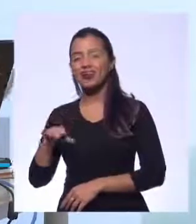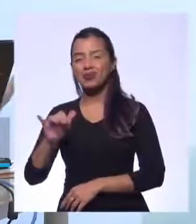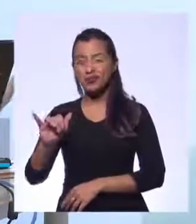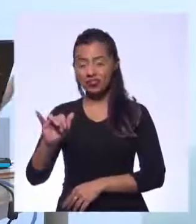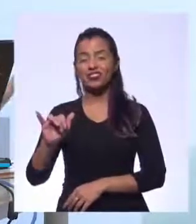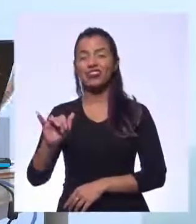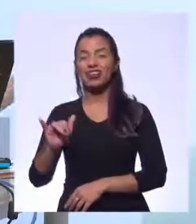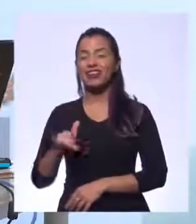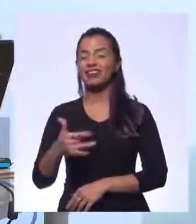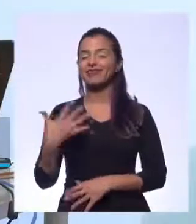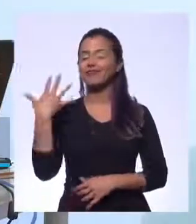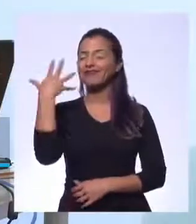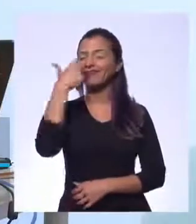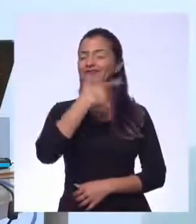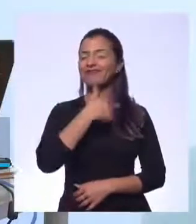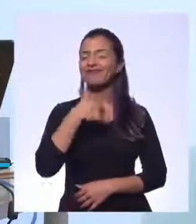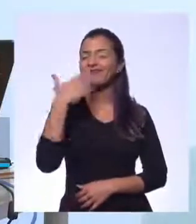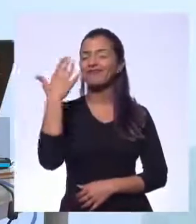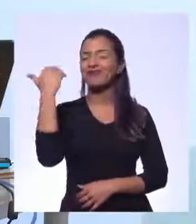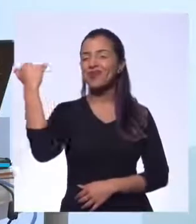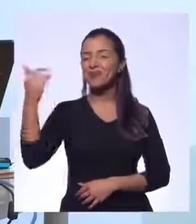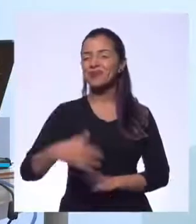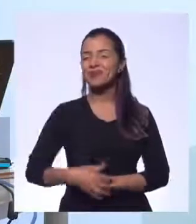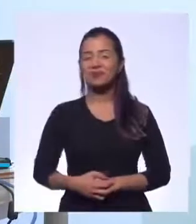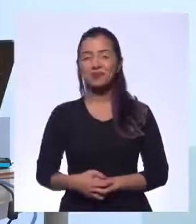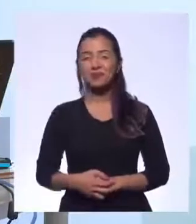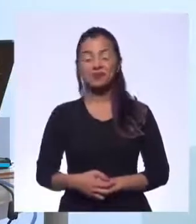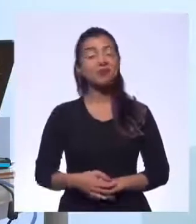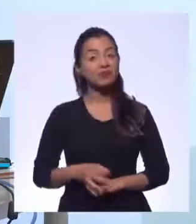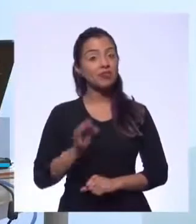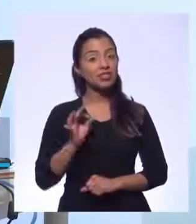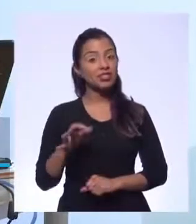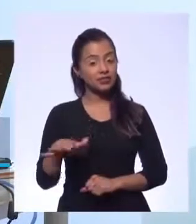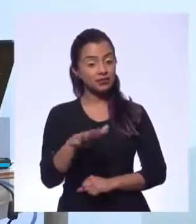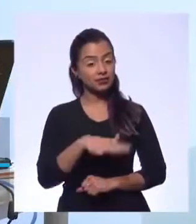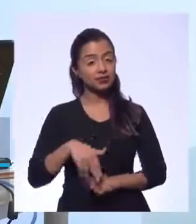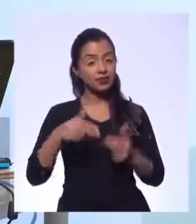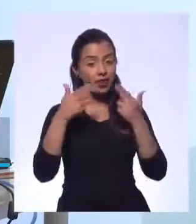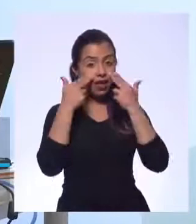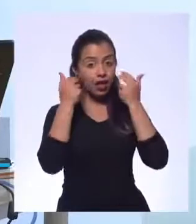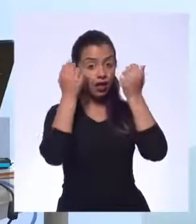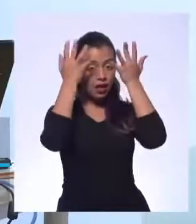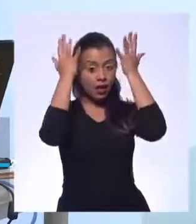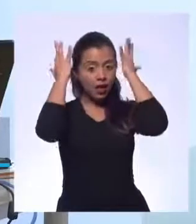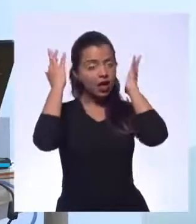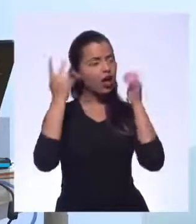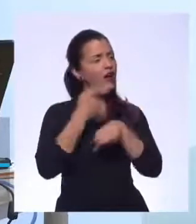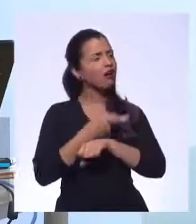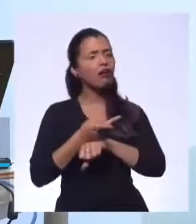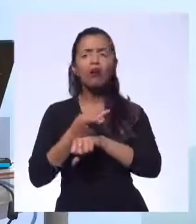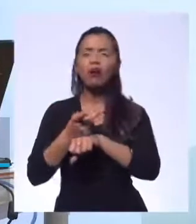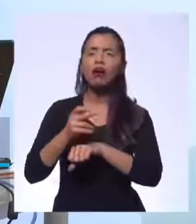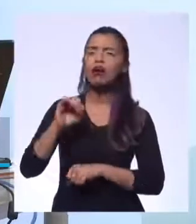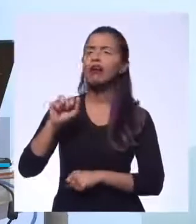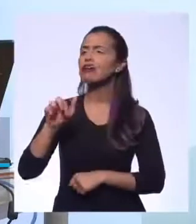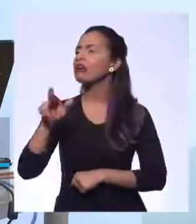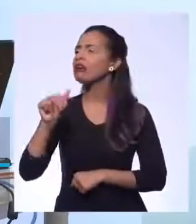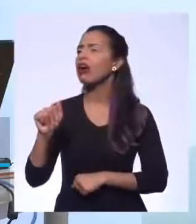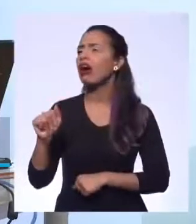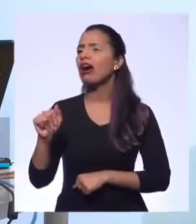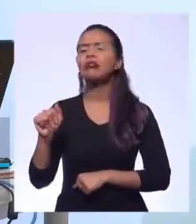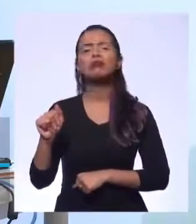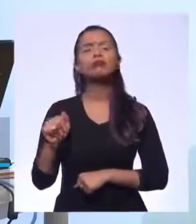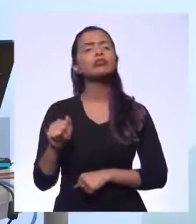plena e famosa. Ah, sim, na aldeia ainda procuram por uma tal de Yara. Dizem que encanta com